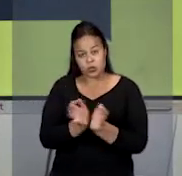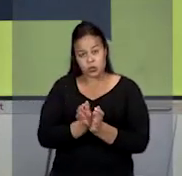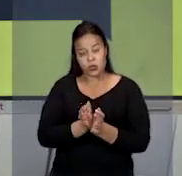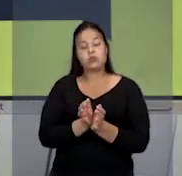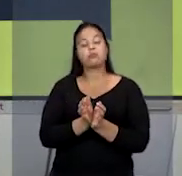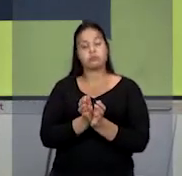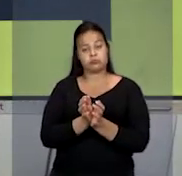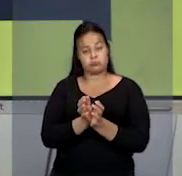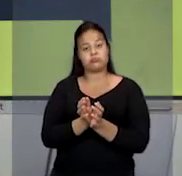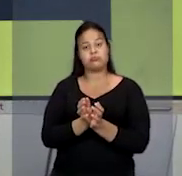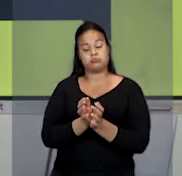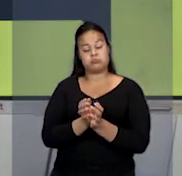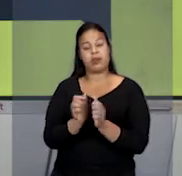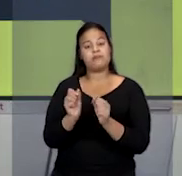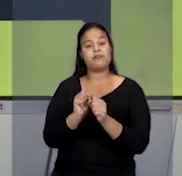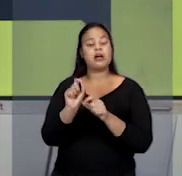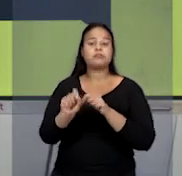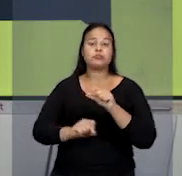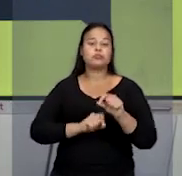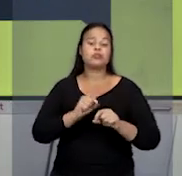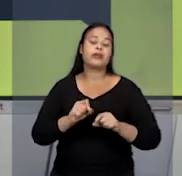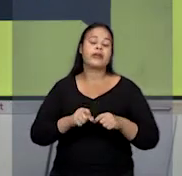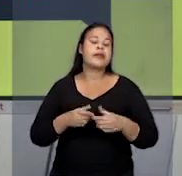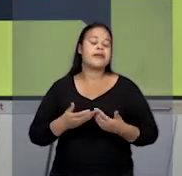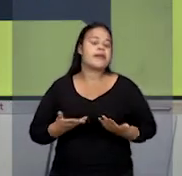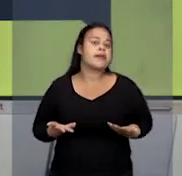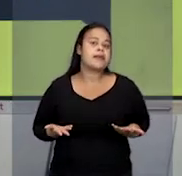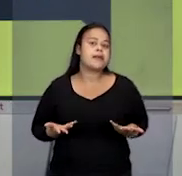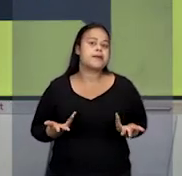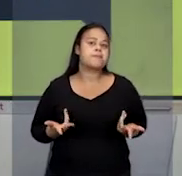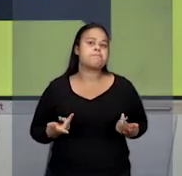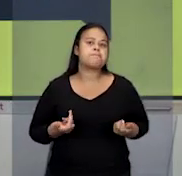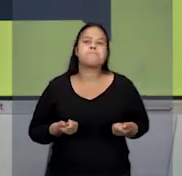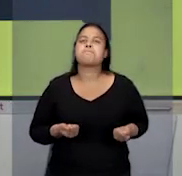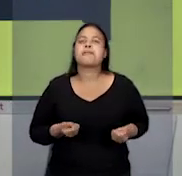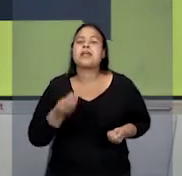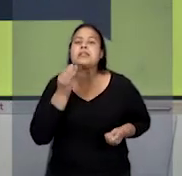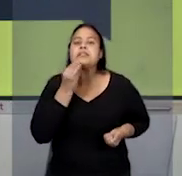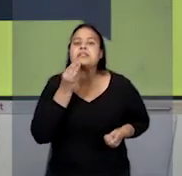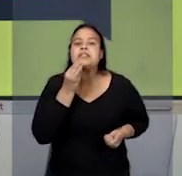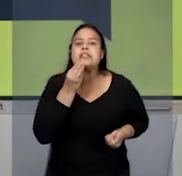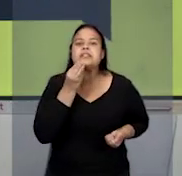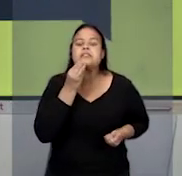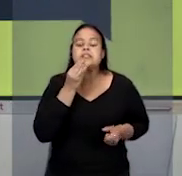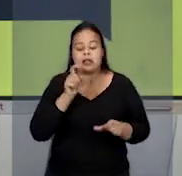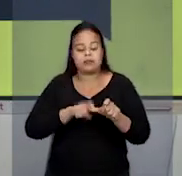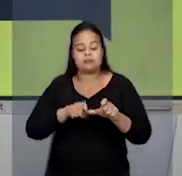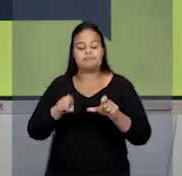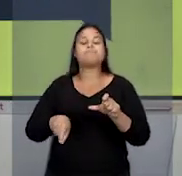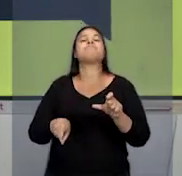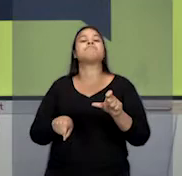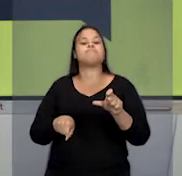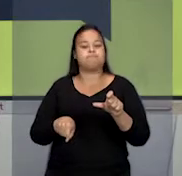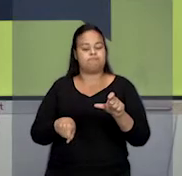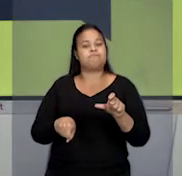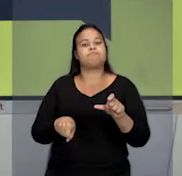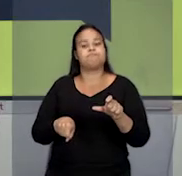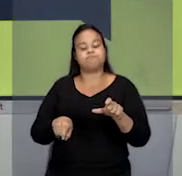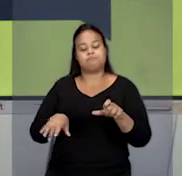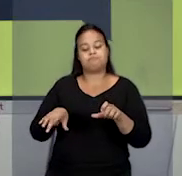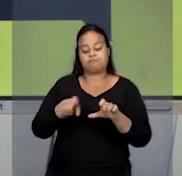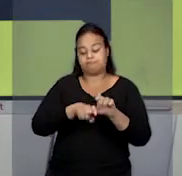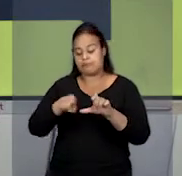e ali ele faz com que tenta, melhor dizendo, fazer uma independência daquela